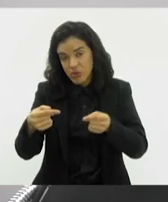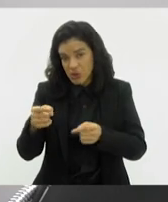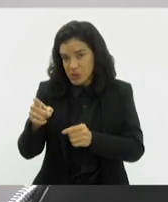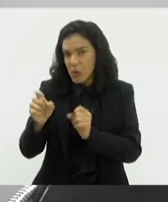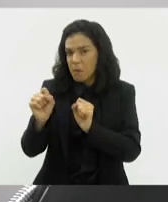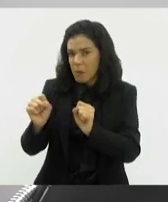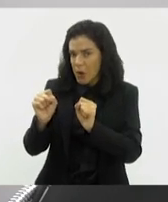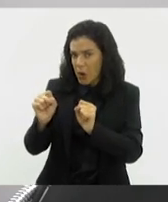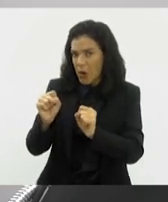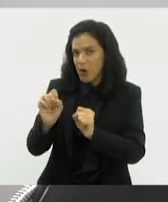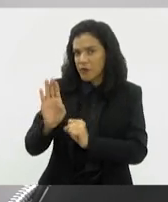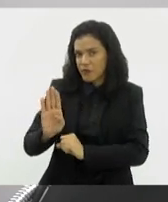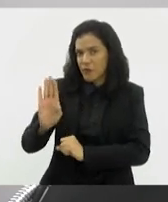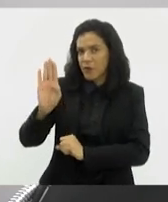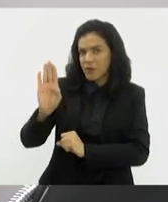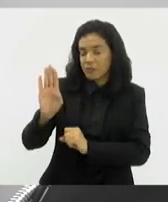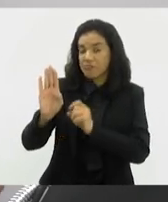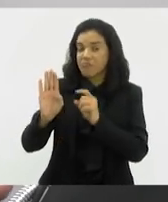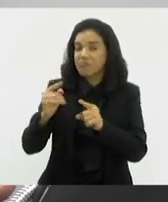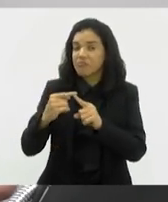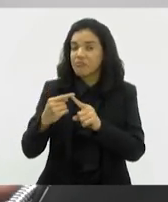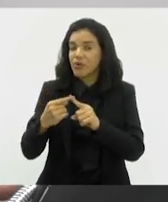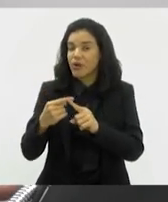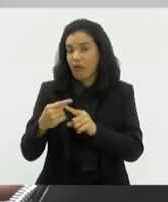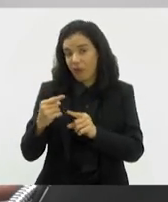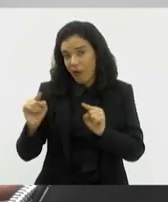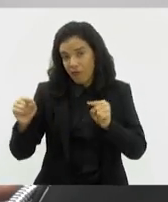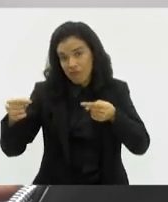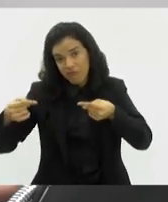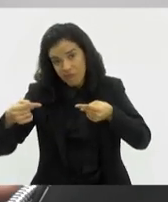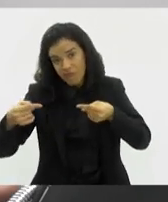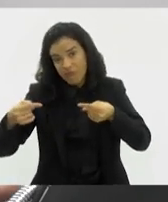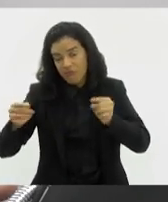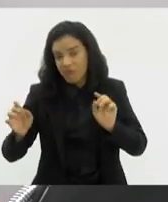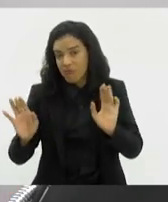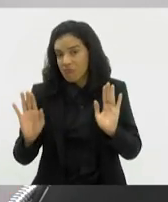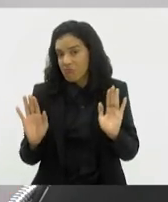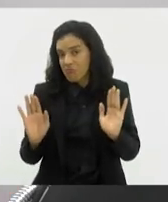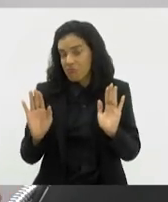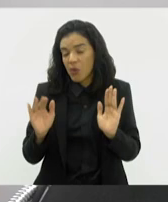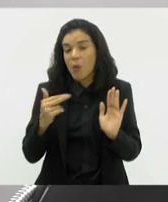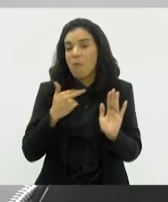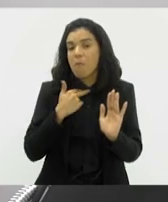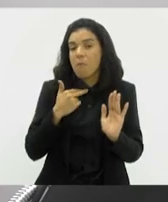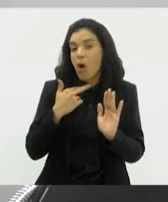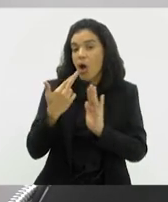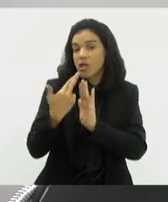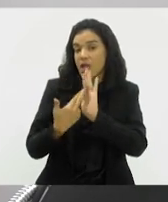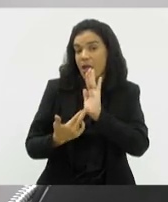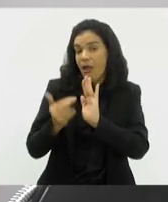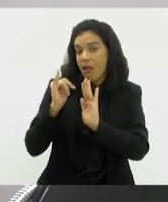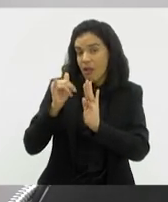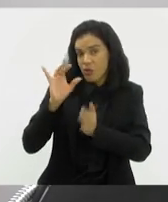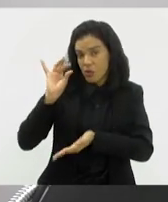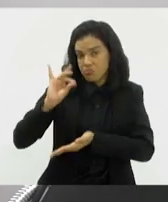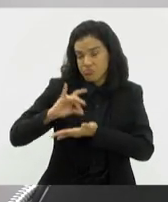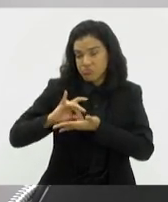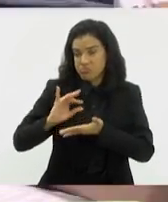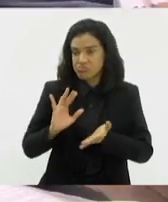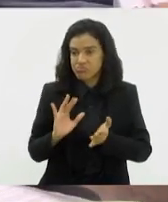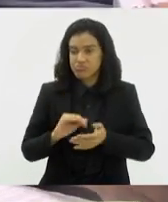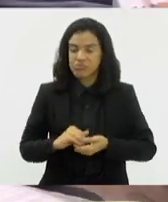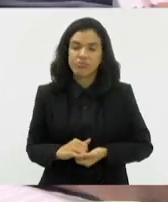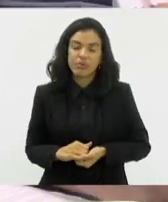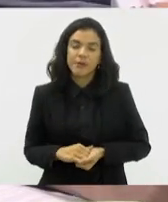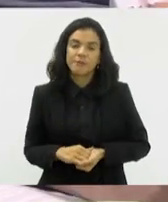senhor poderia dar o voto, porque o senhor está abrindo divergência. Ah, bom, sim, sim. O senhor razão. Não poderia ser o relator original. Tá bom,